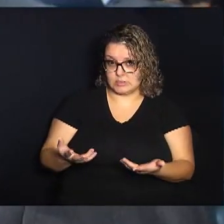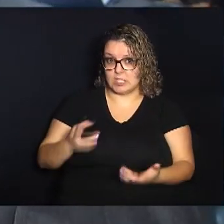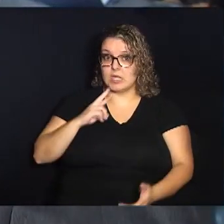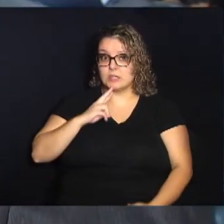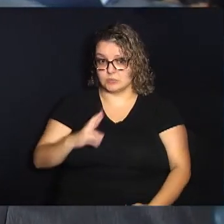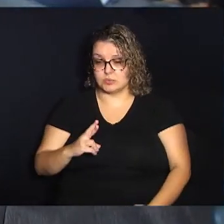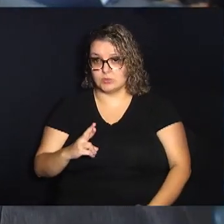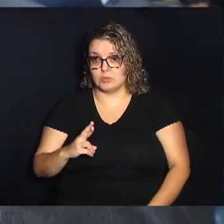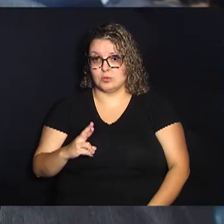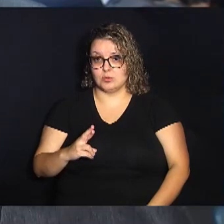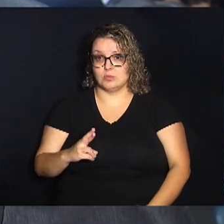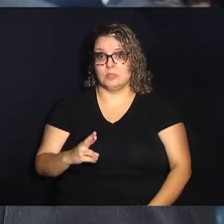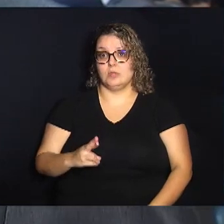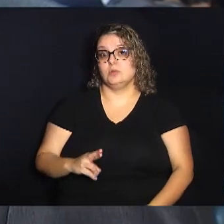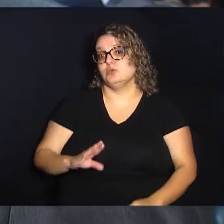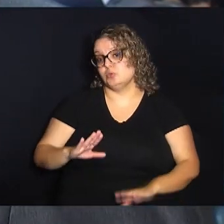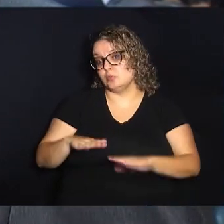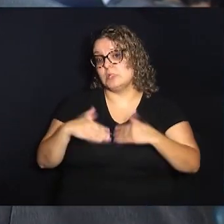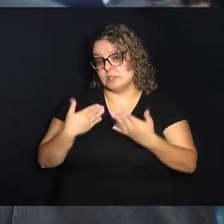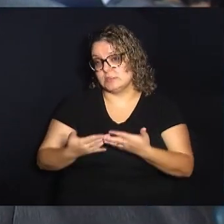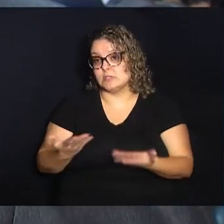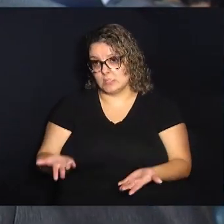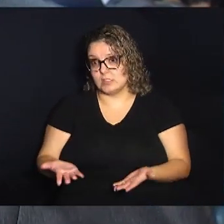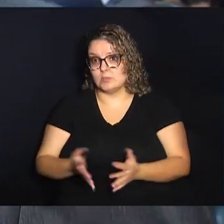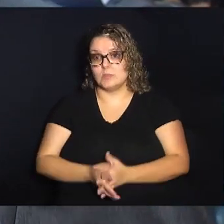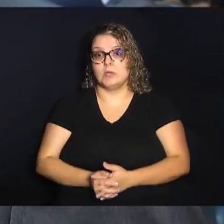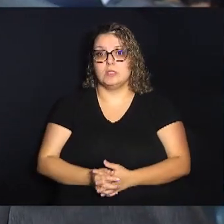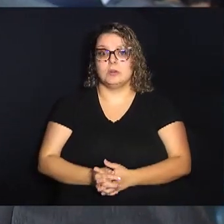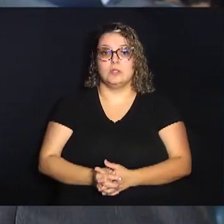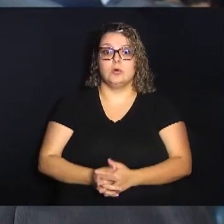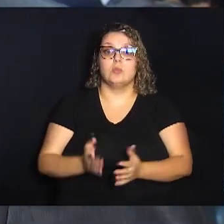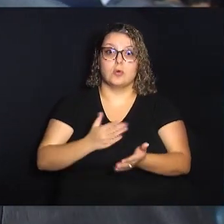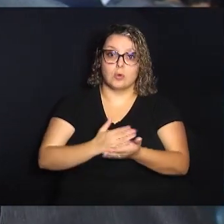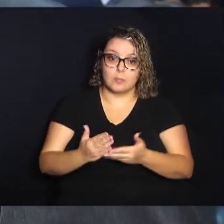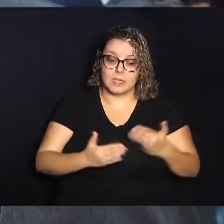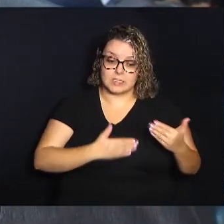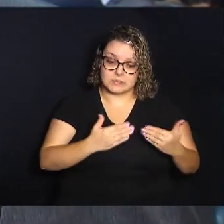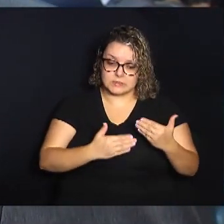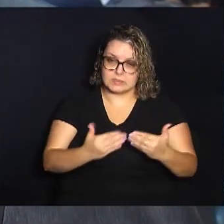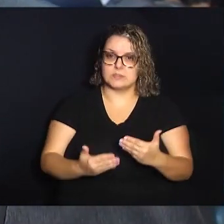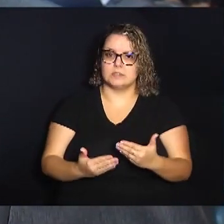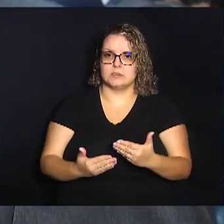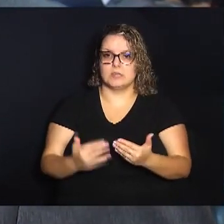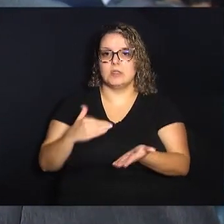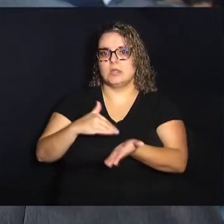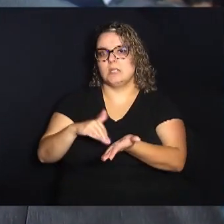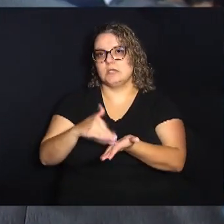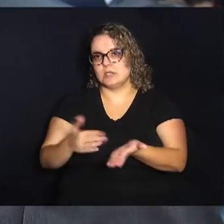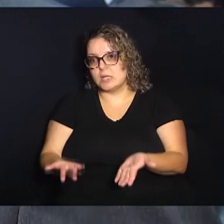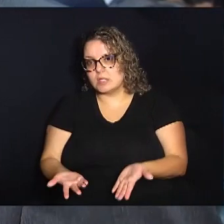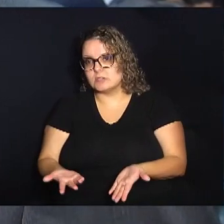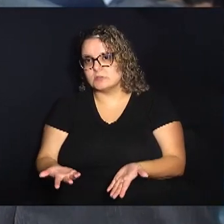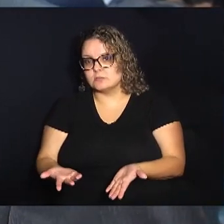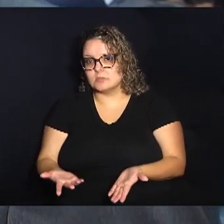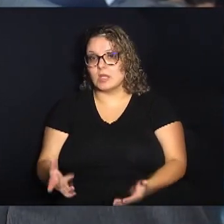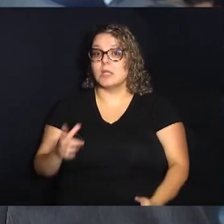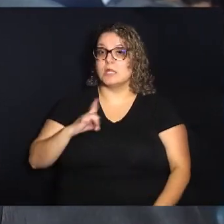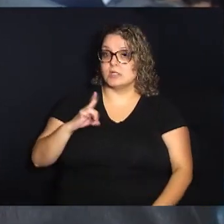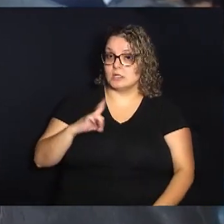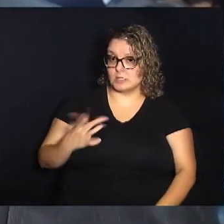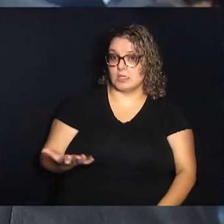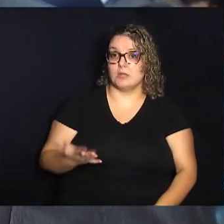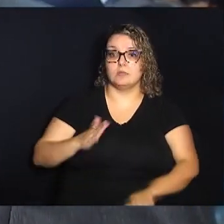sobre esse requerimento, esse requerimento começa a tramitar na Secretaria e ela tem que tomar